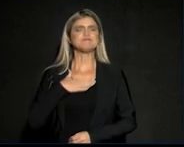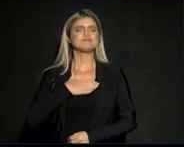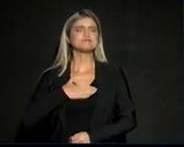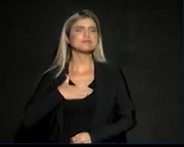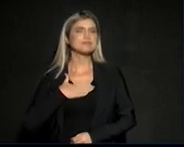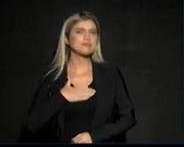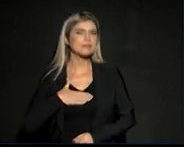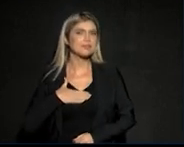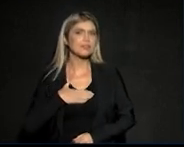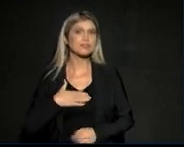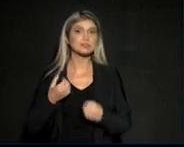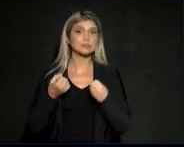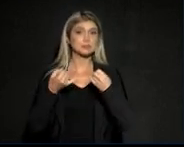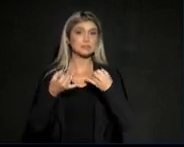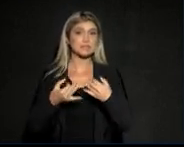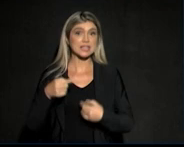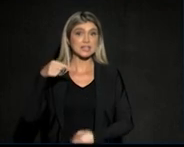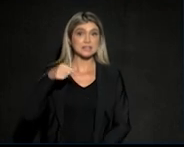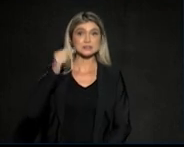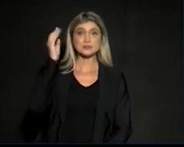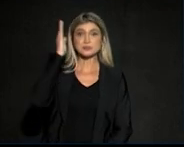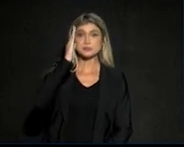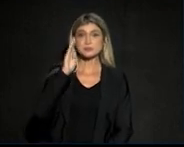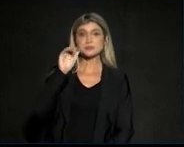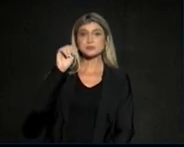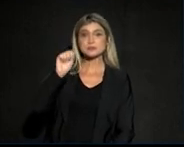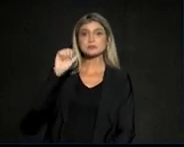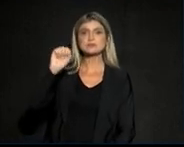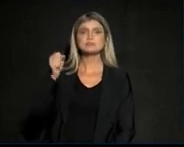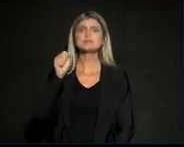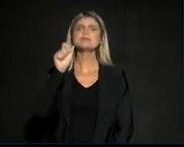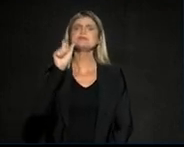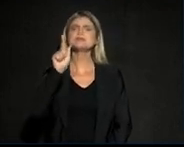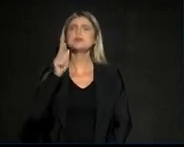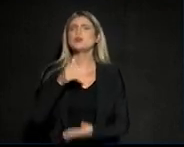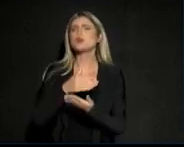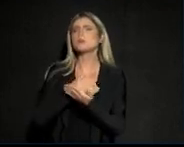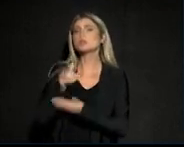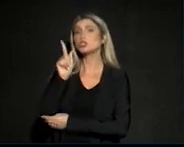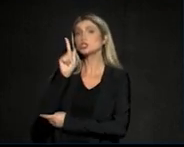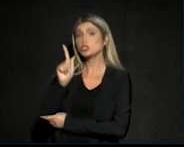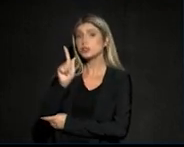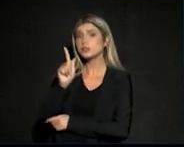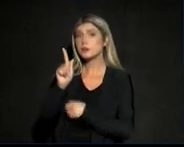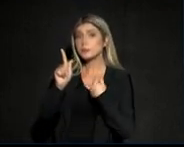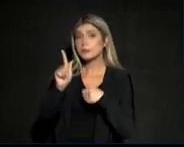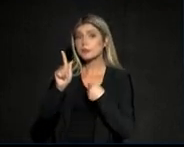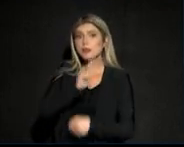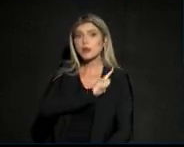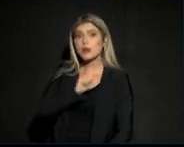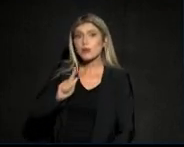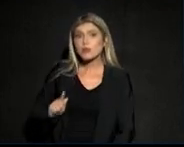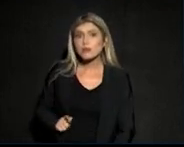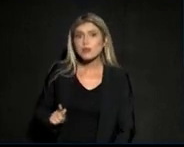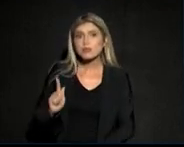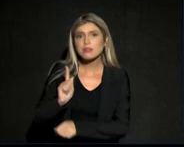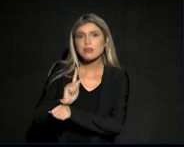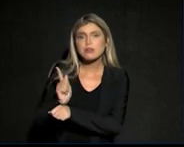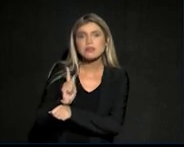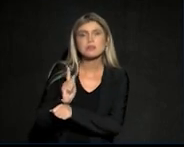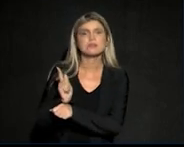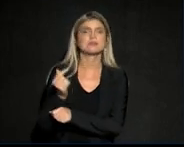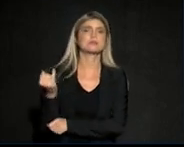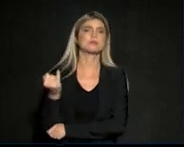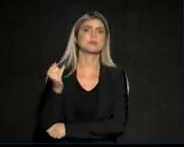gosto de dizer que aqui no Brasil o SG começa com g então a gente se não tiver governança não tem social se não tiver correndo a social